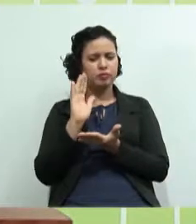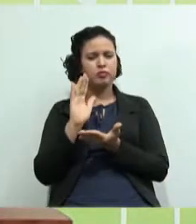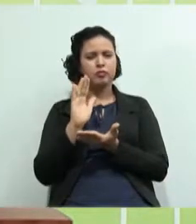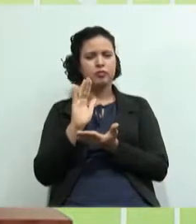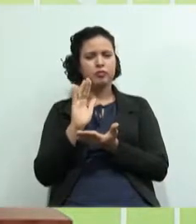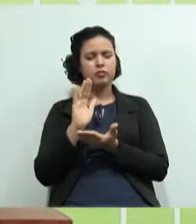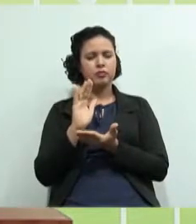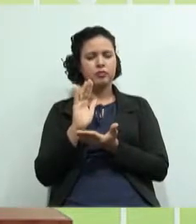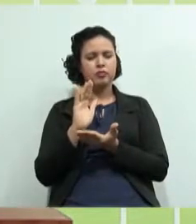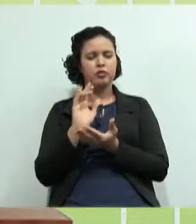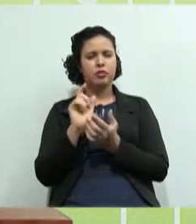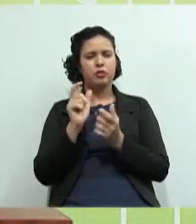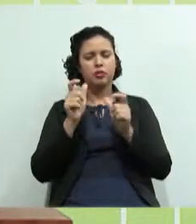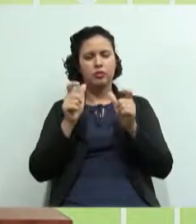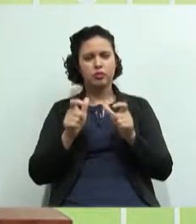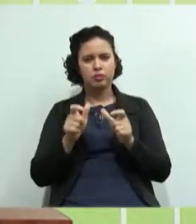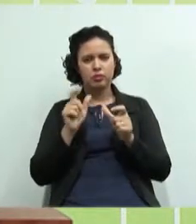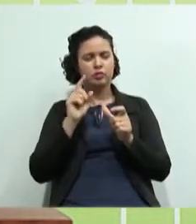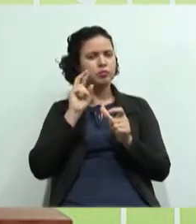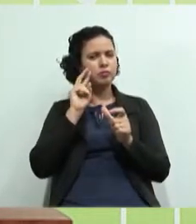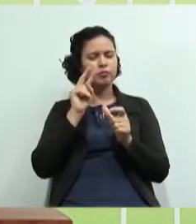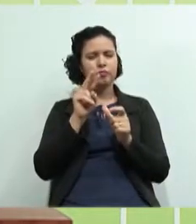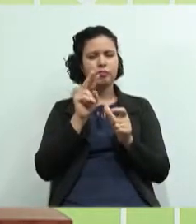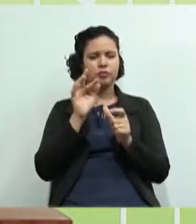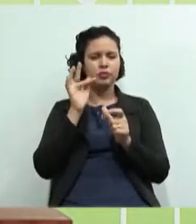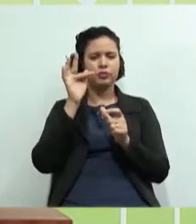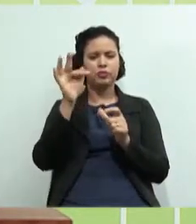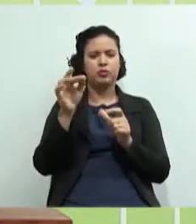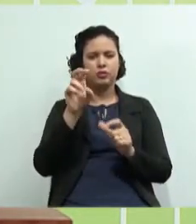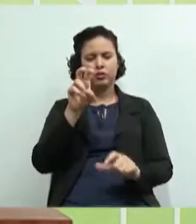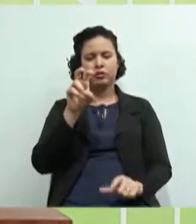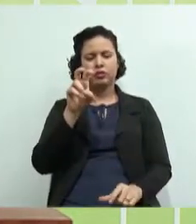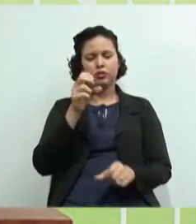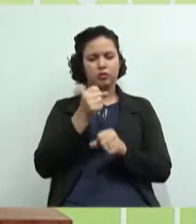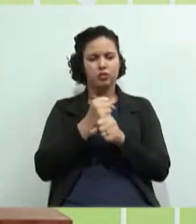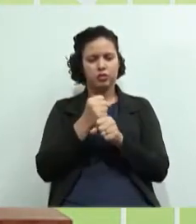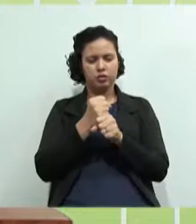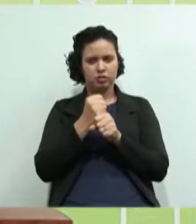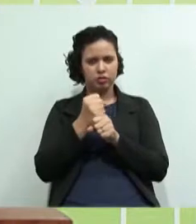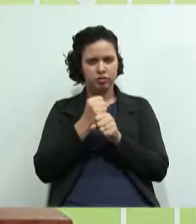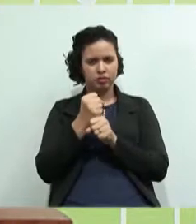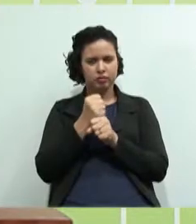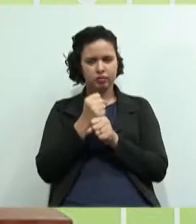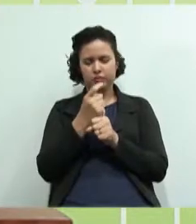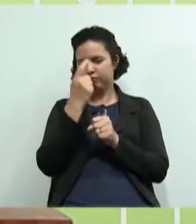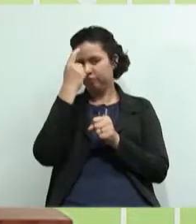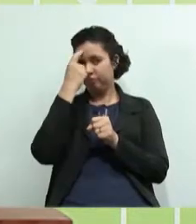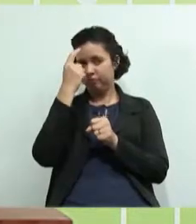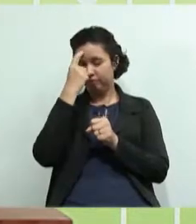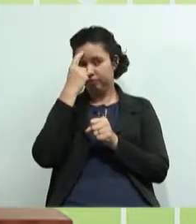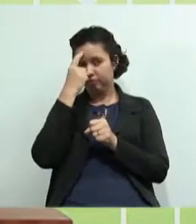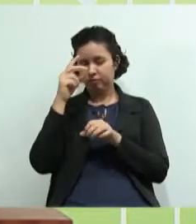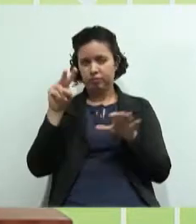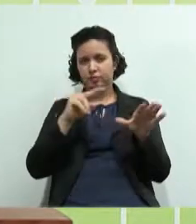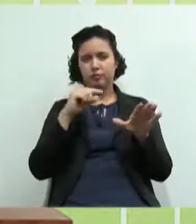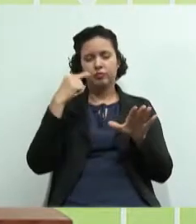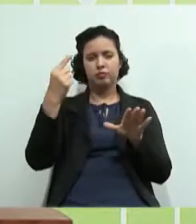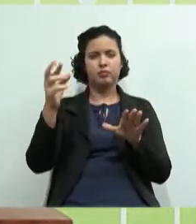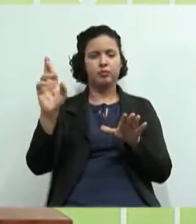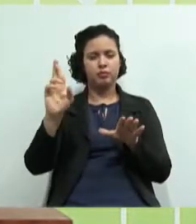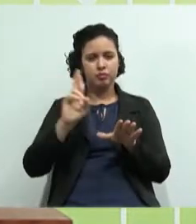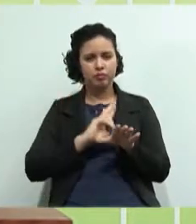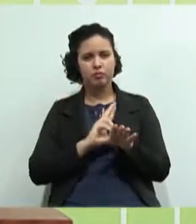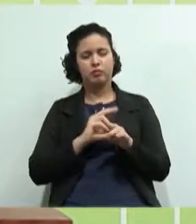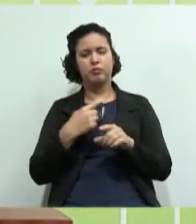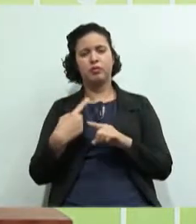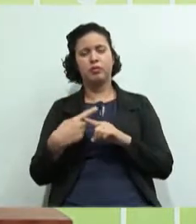agora. Onde você se vê daqui a 5 anos? Vamos colocar daqui a 5 anos. Pensa e na próxima aula você vai me dar essa resposta,